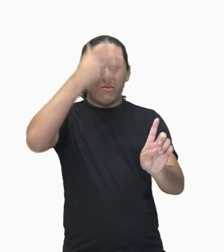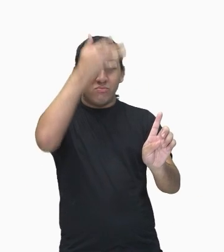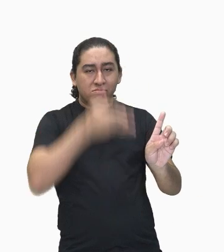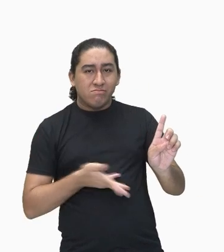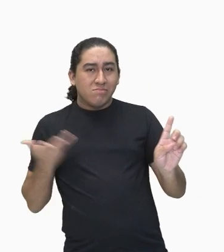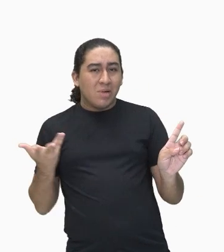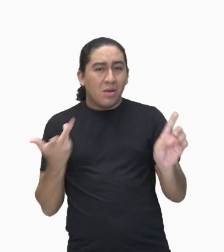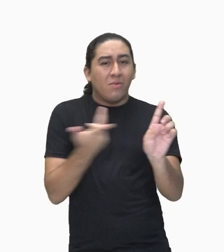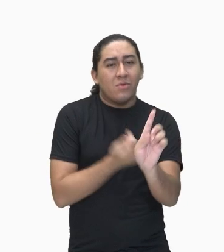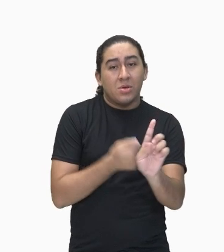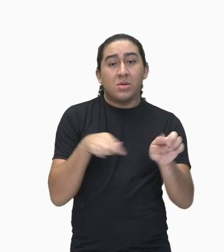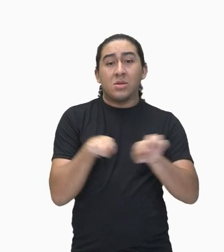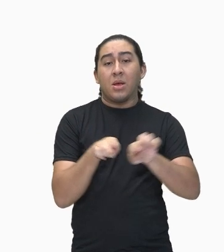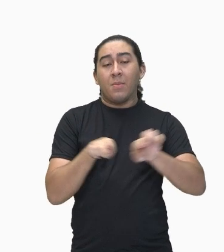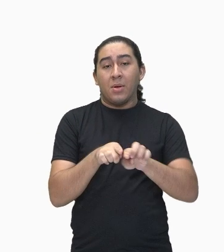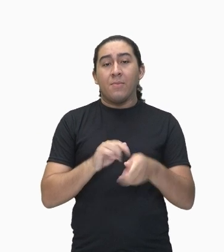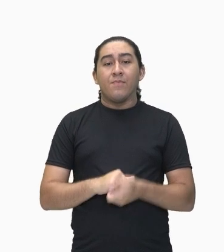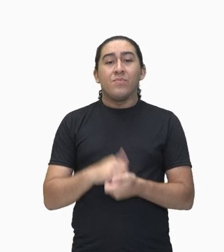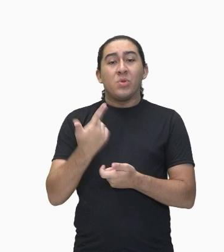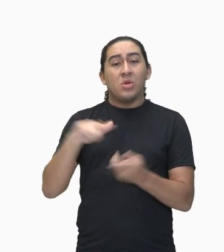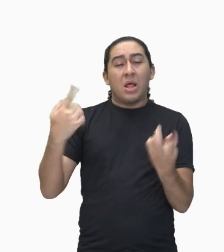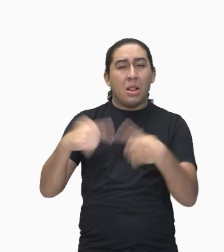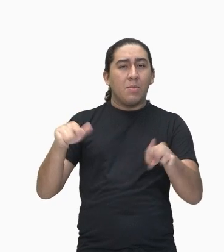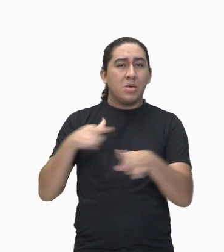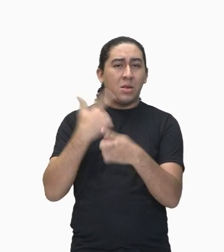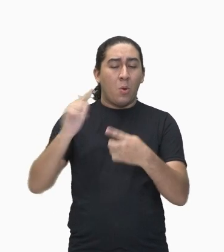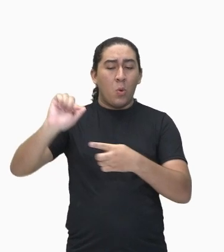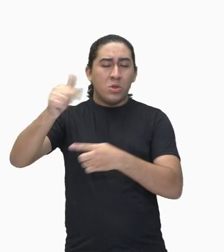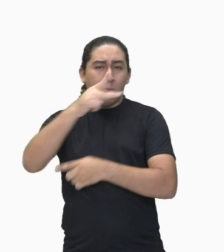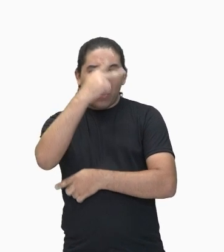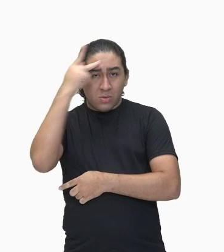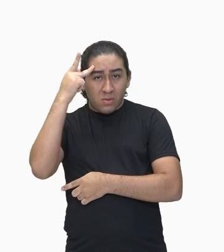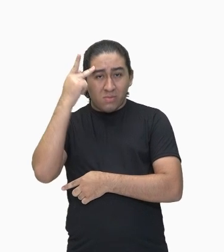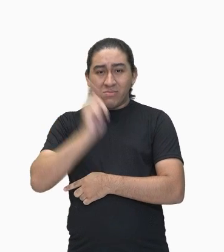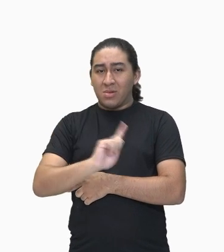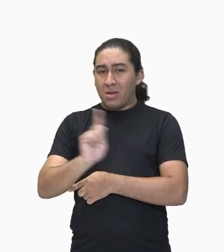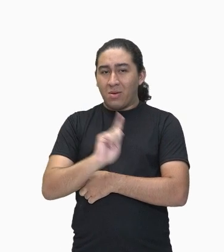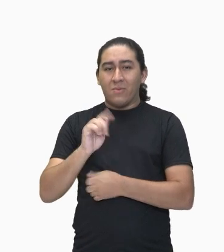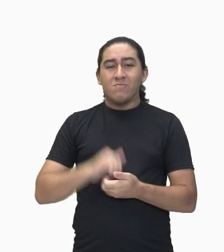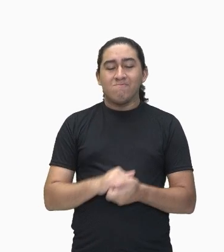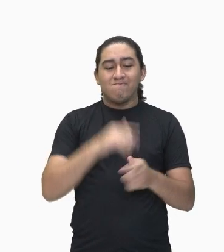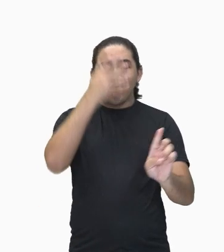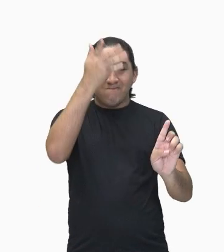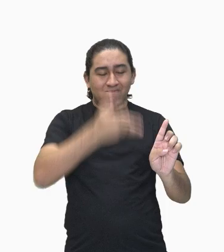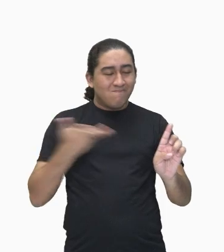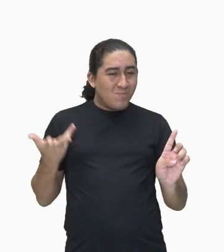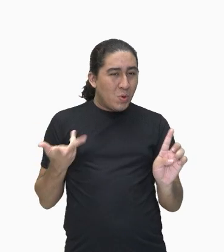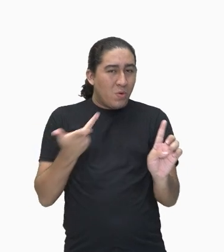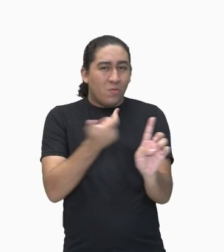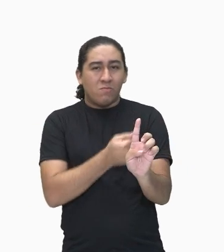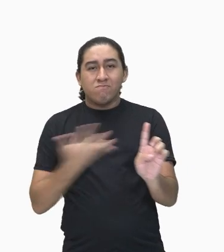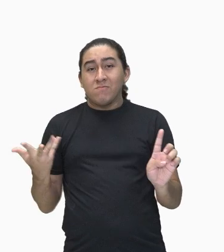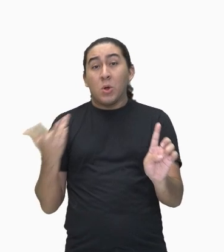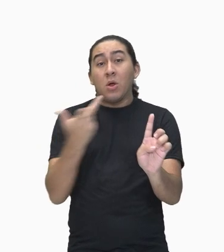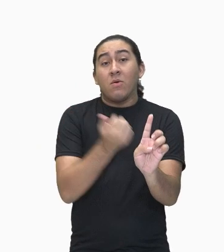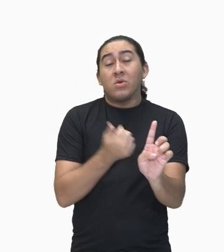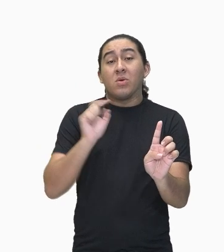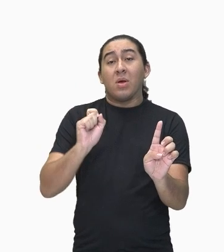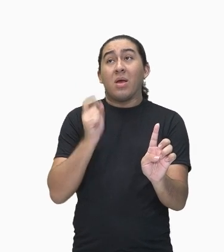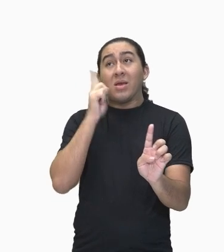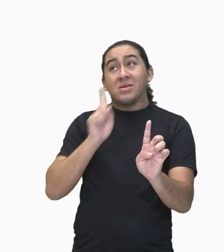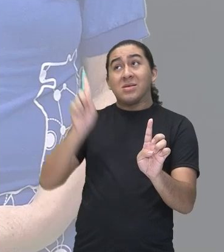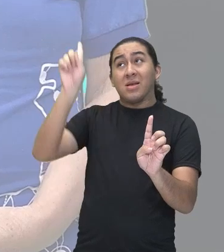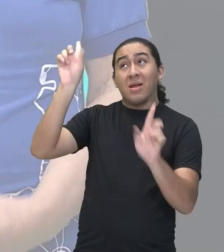celeste, nem canto letra que não seja minha. Graças, Marília Bela, graças à minha